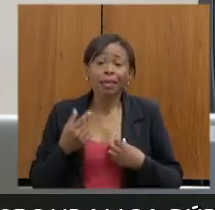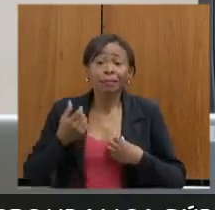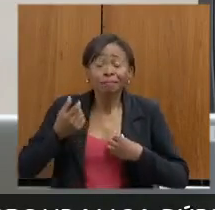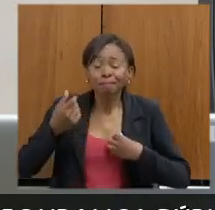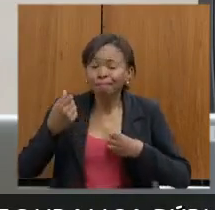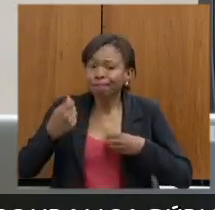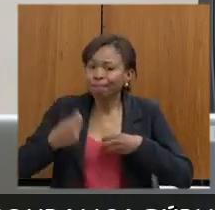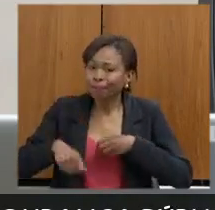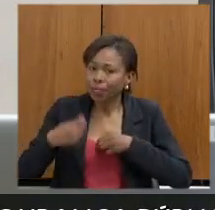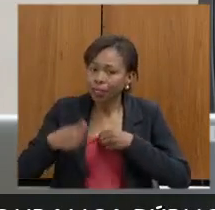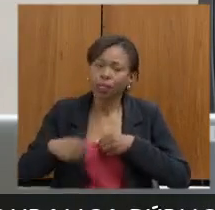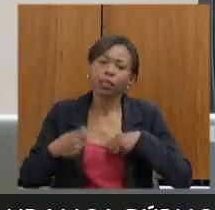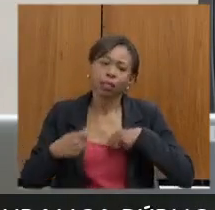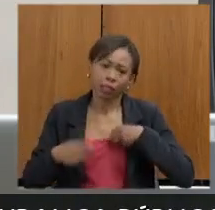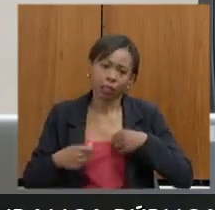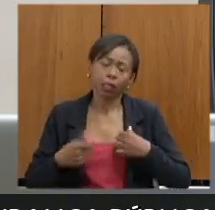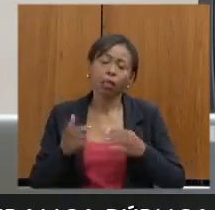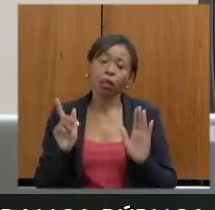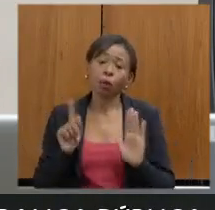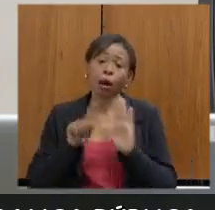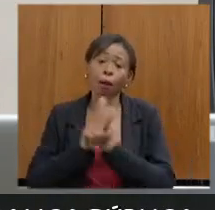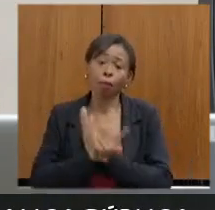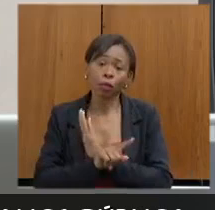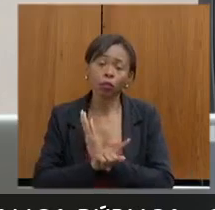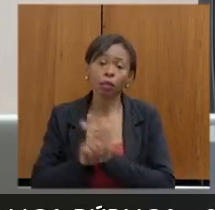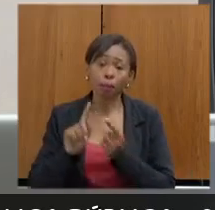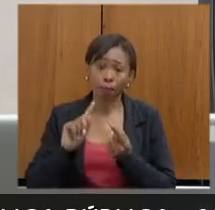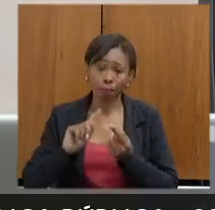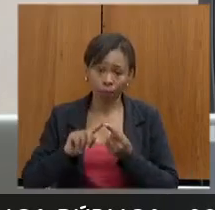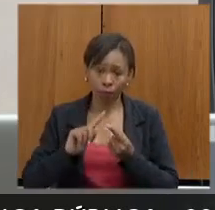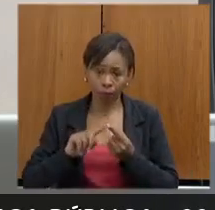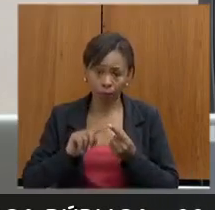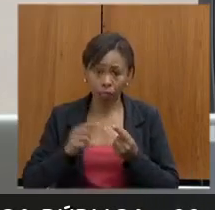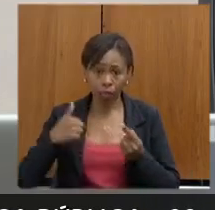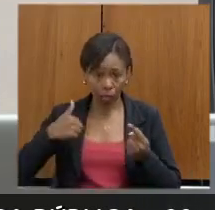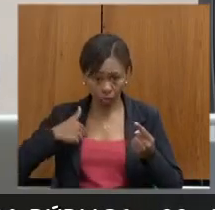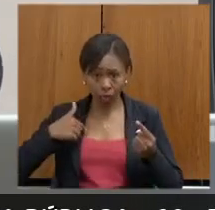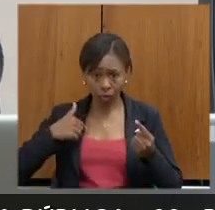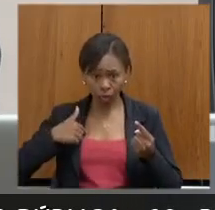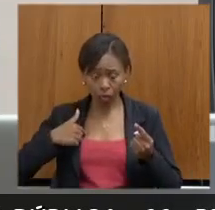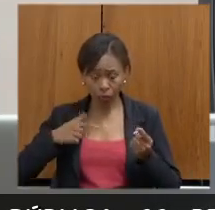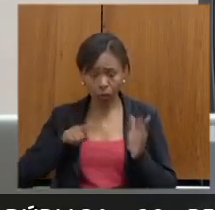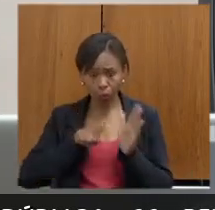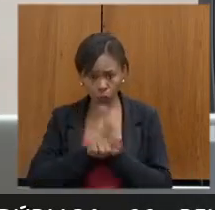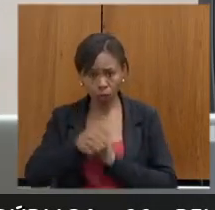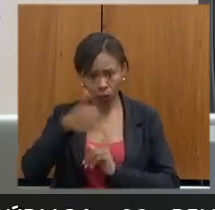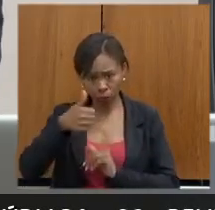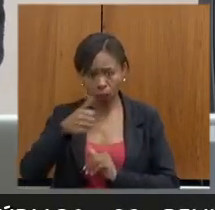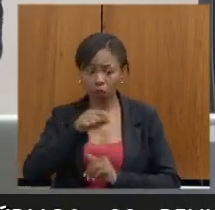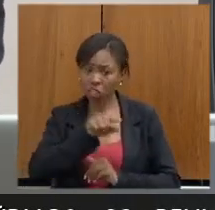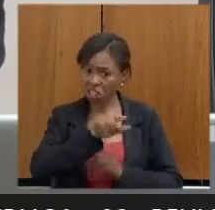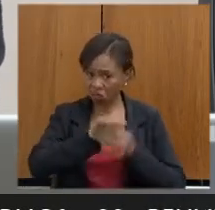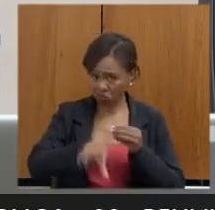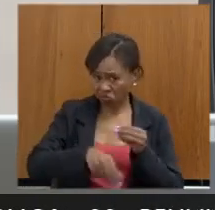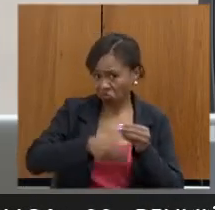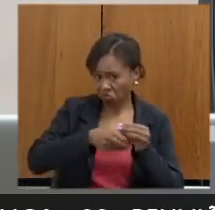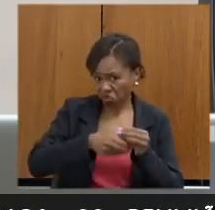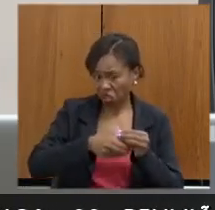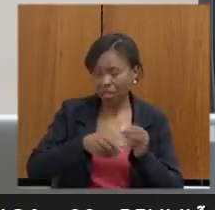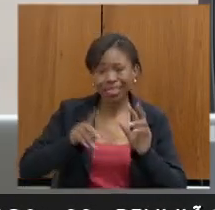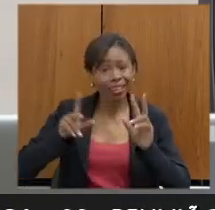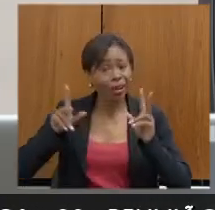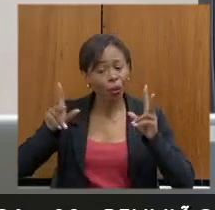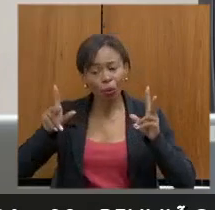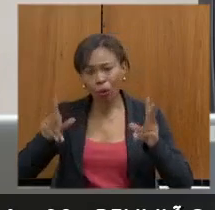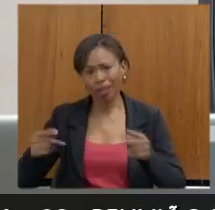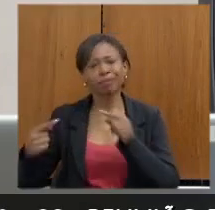necessidade é a pergunta primeira que eu faço e aí o caso eu queira complementar vai na